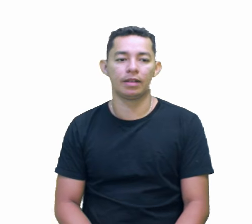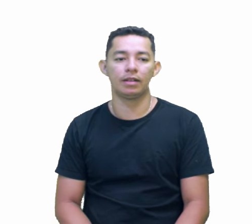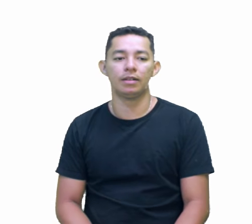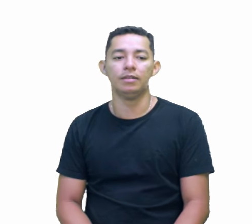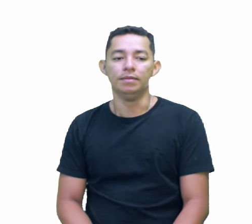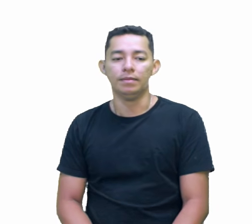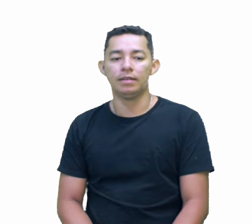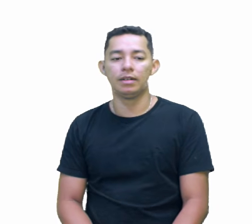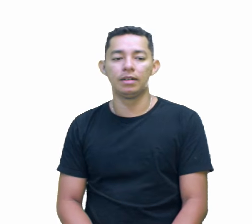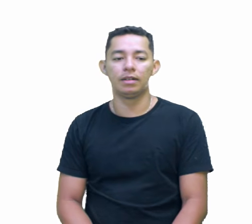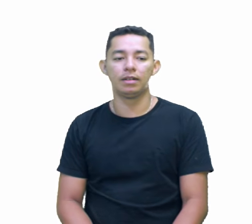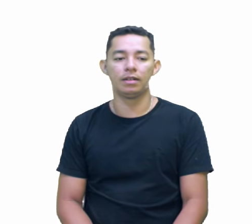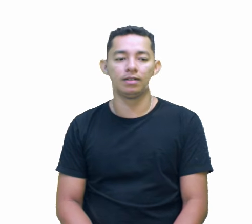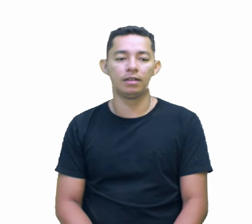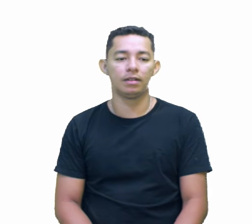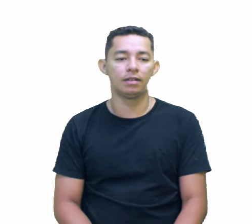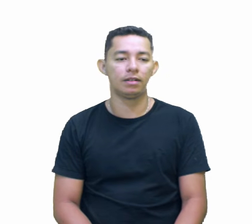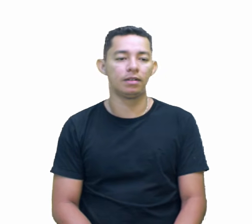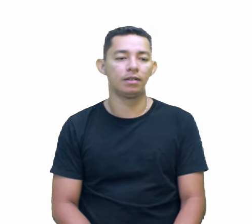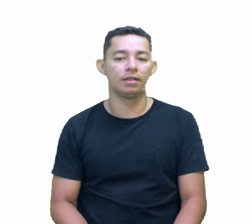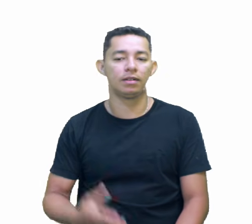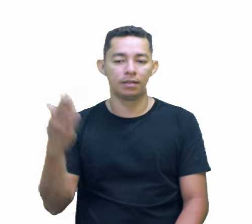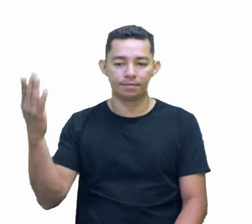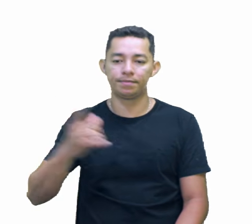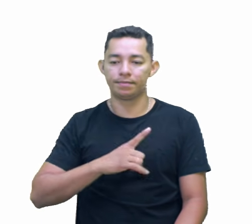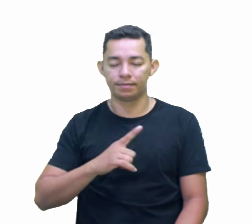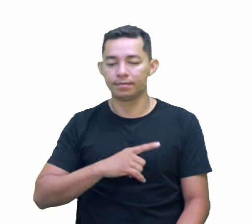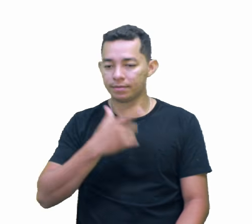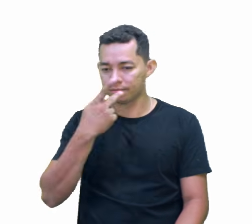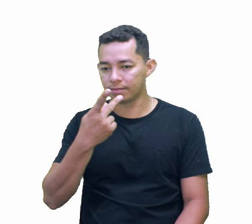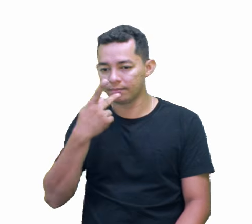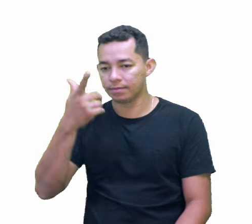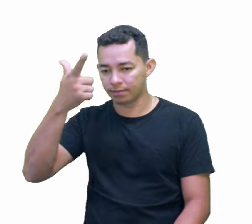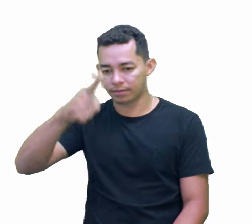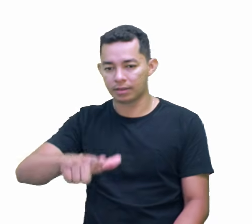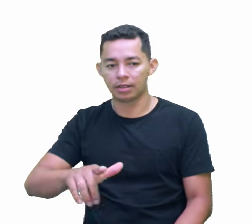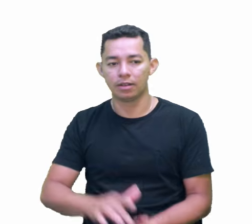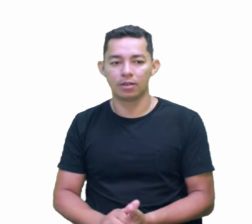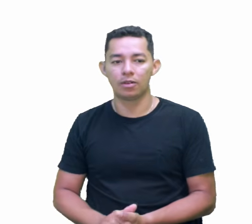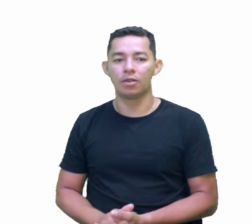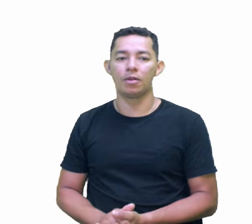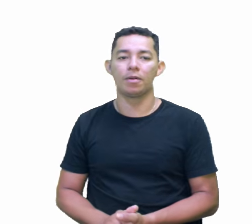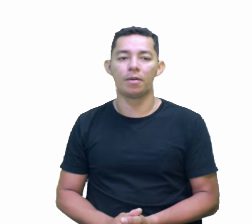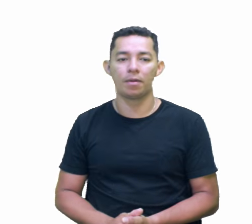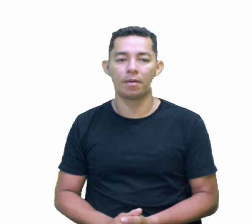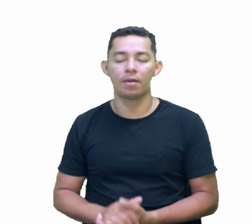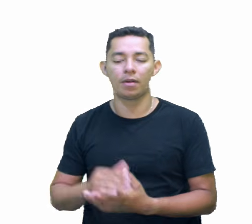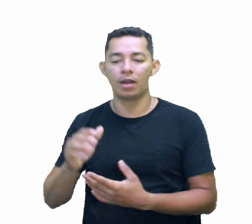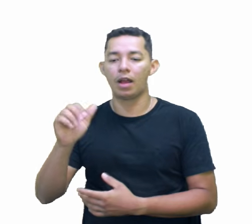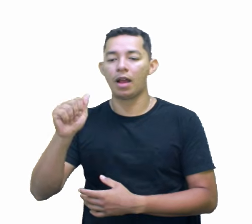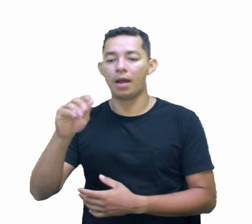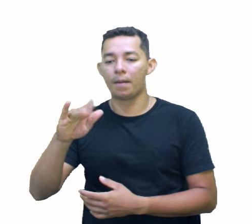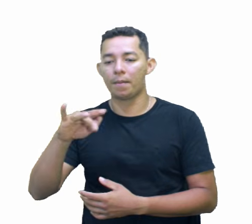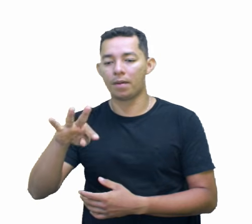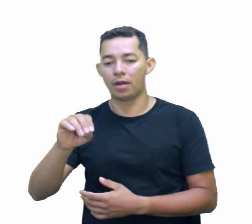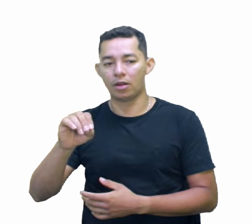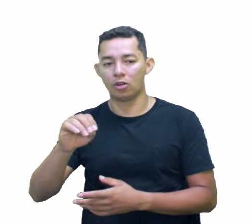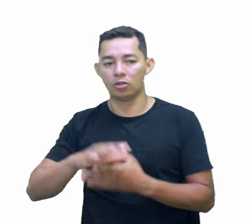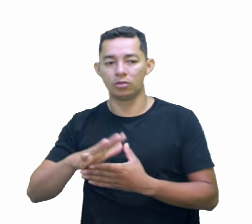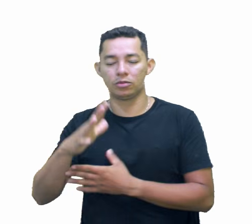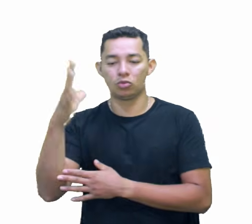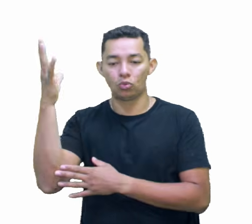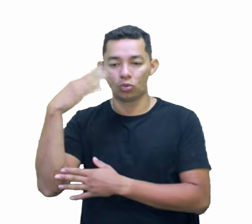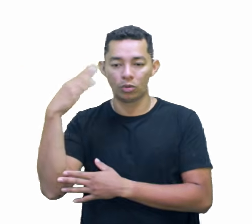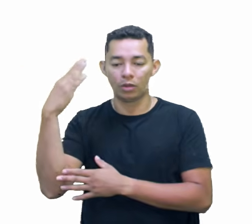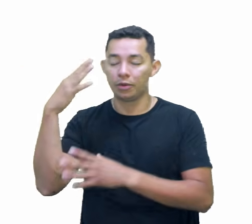Aqui nós temos aqui uma confirmação, né? Os fatores abióticos. O clima influenciando